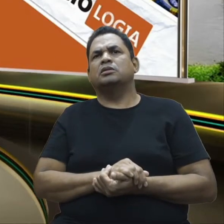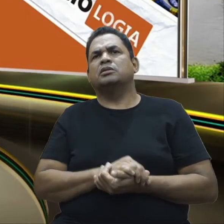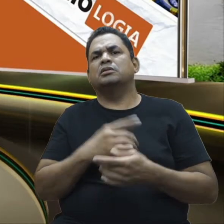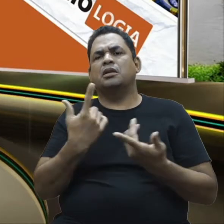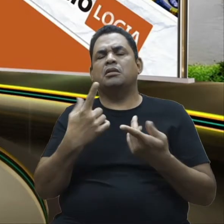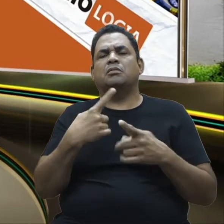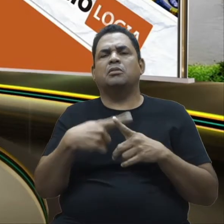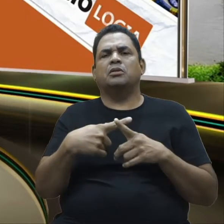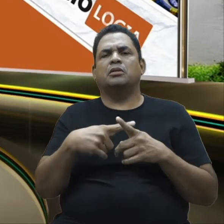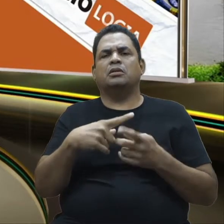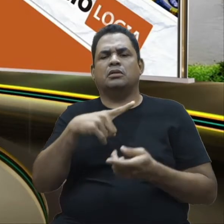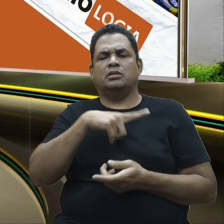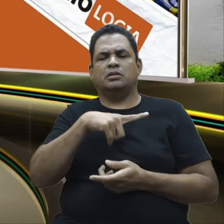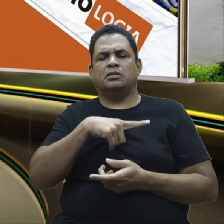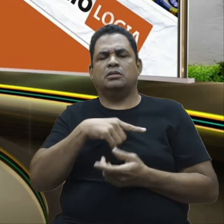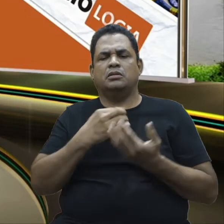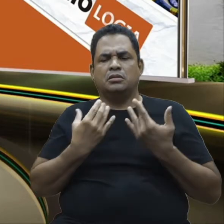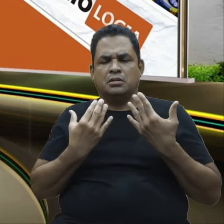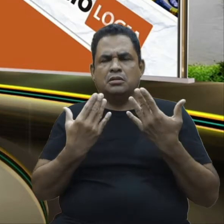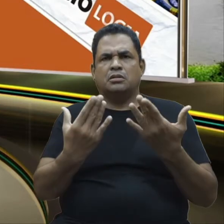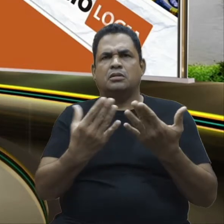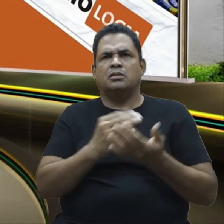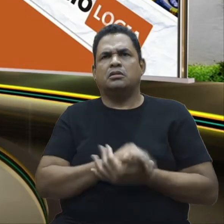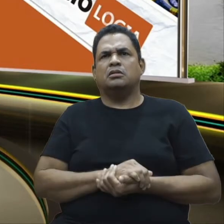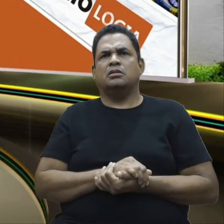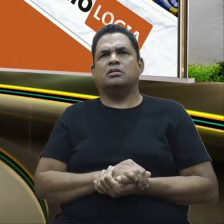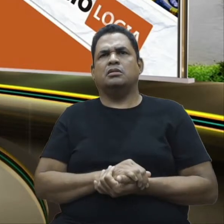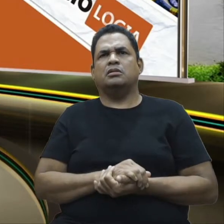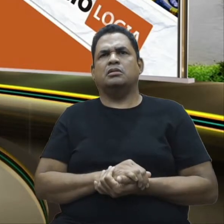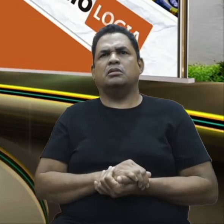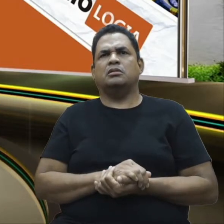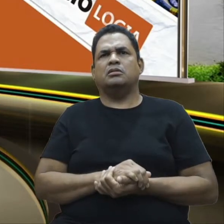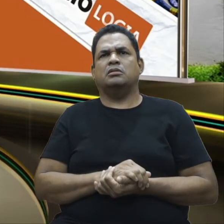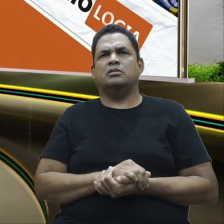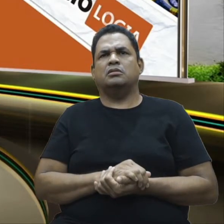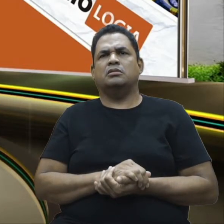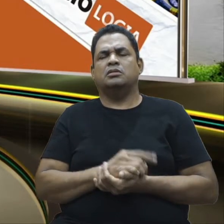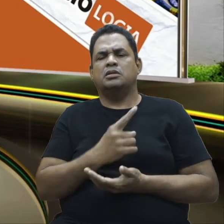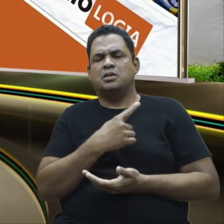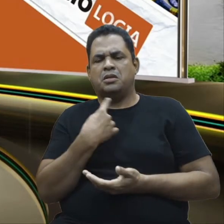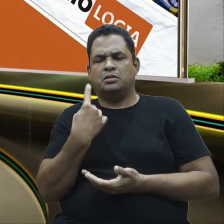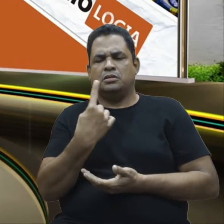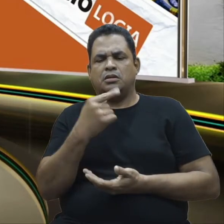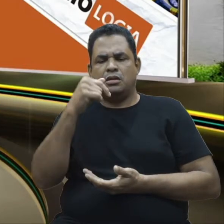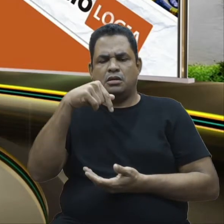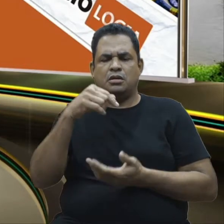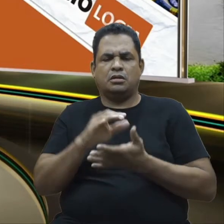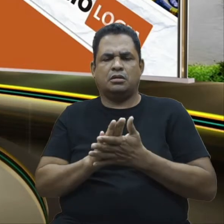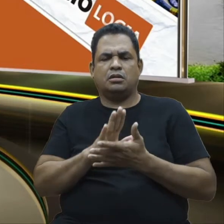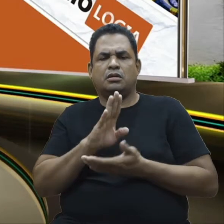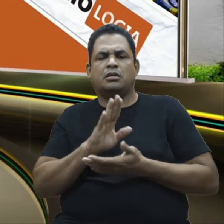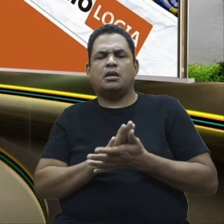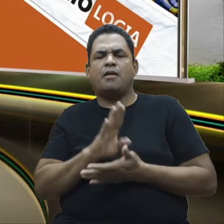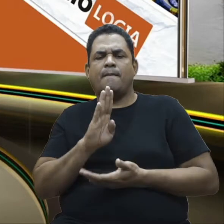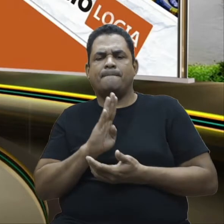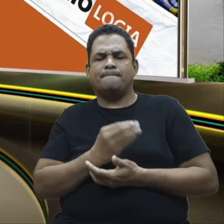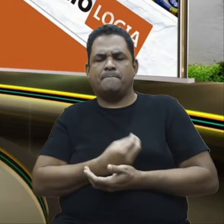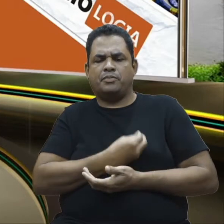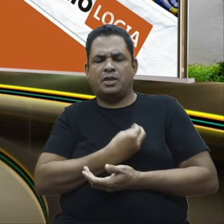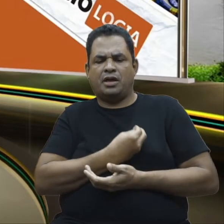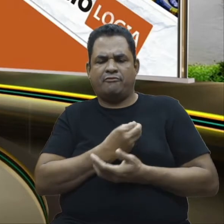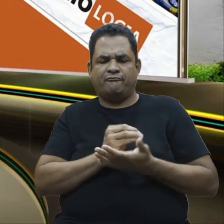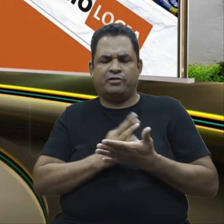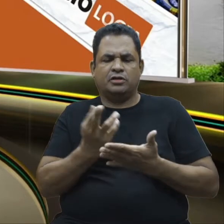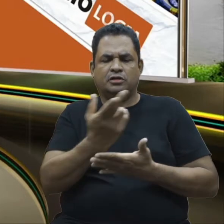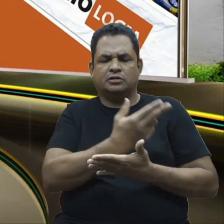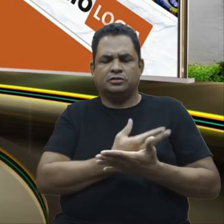tem mata. Ainda bem, né? Não só aqui, mas os biomas em si, o equilíbrio entre eles,